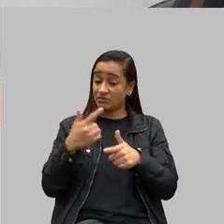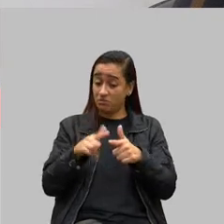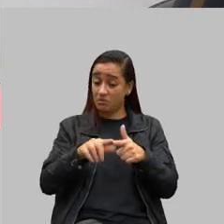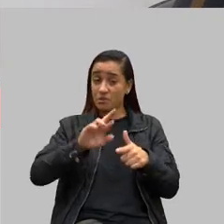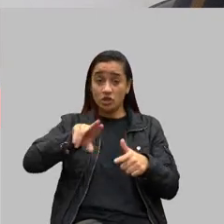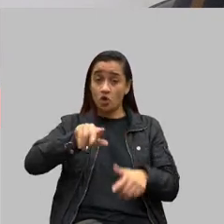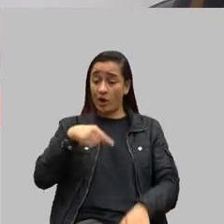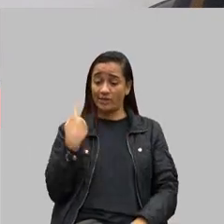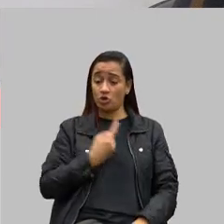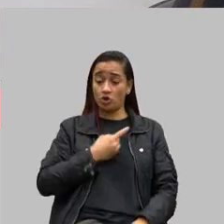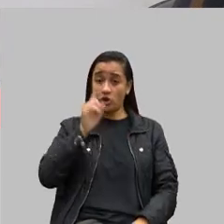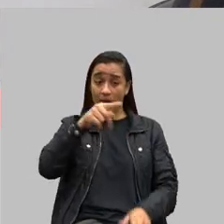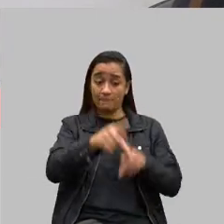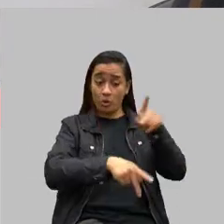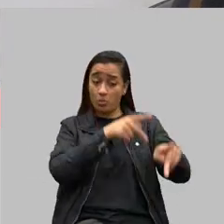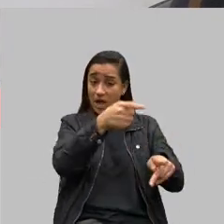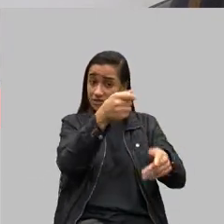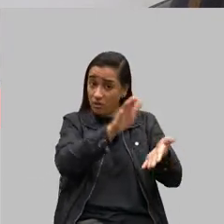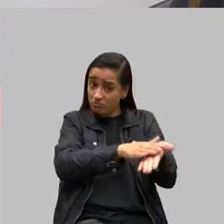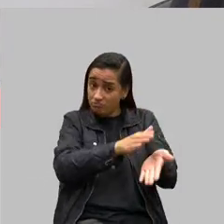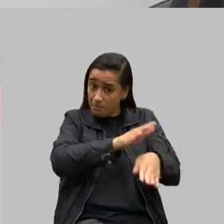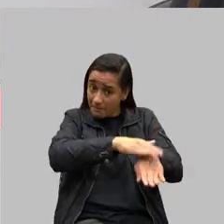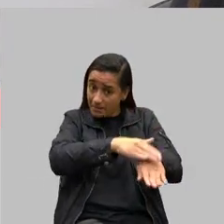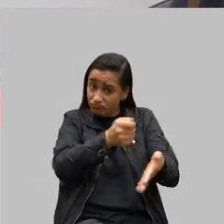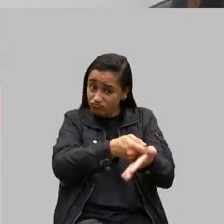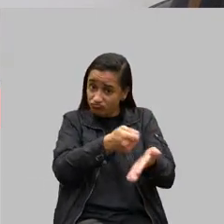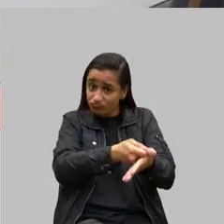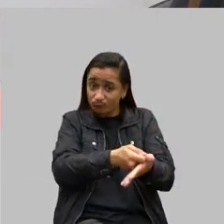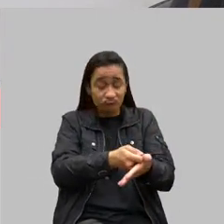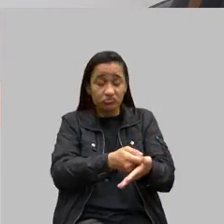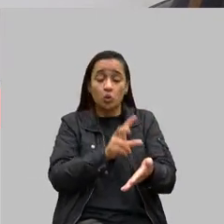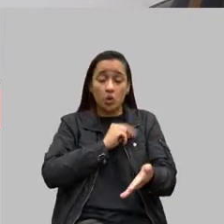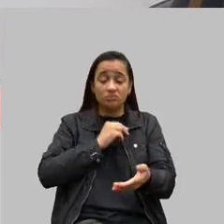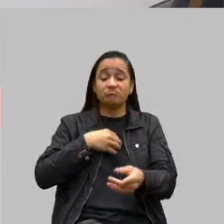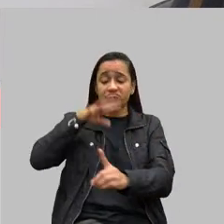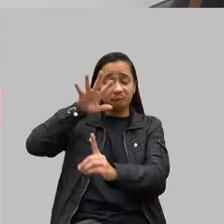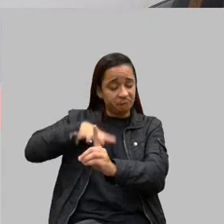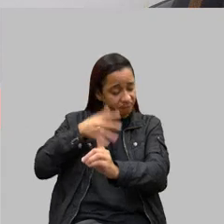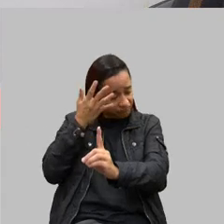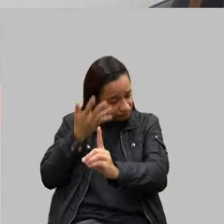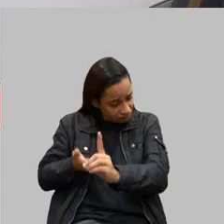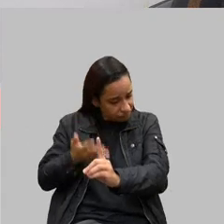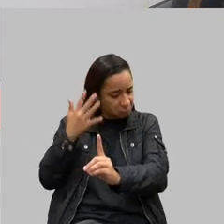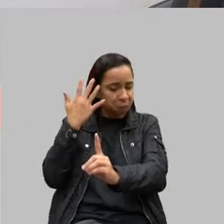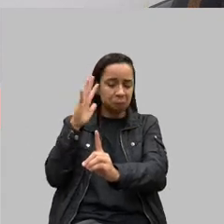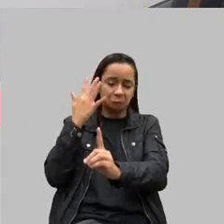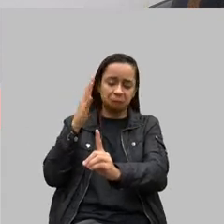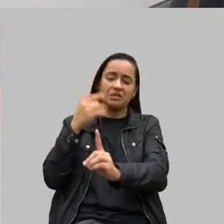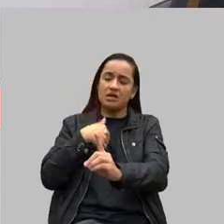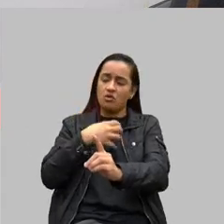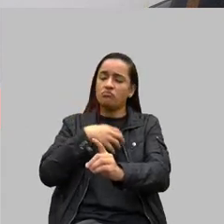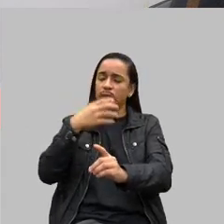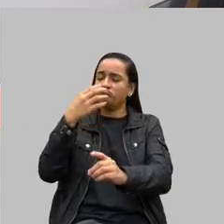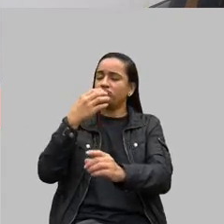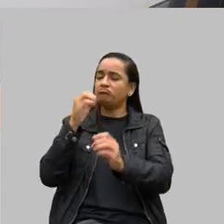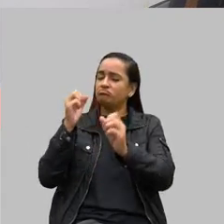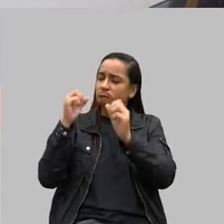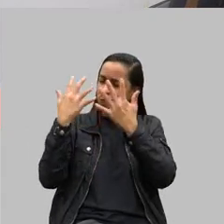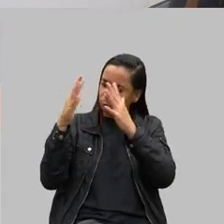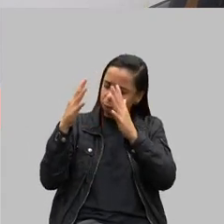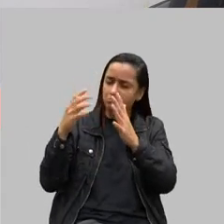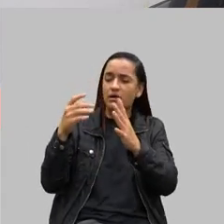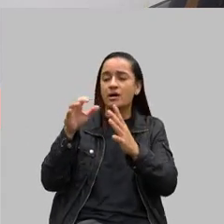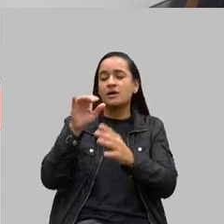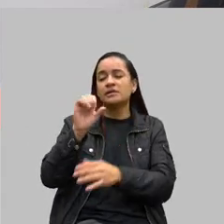população é só elogio mesmo eu eu sou muito fã da equipe da cinra do Dr tem muitas cobranças